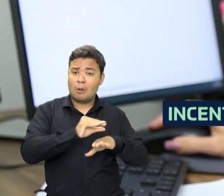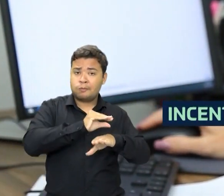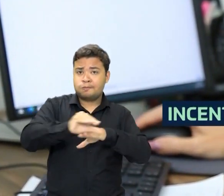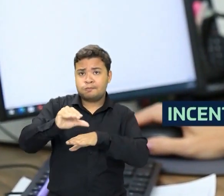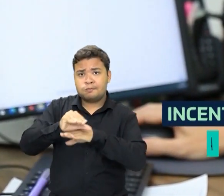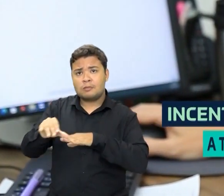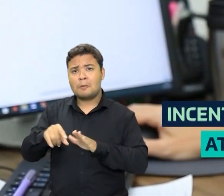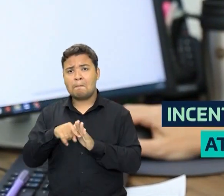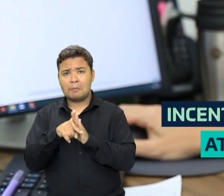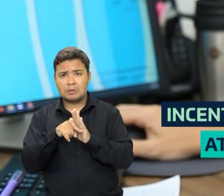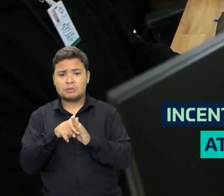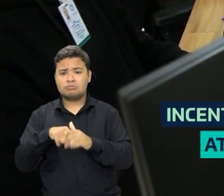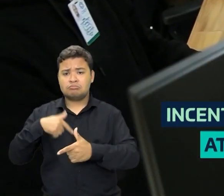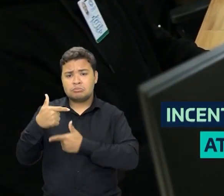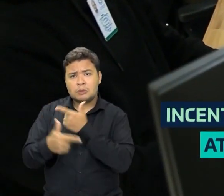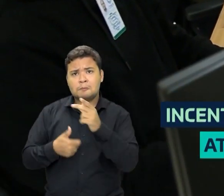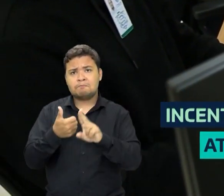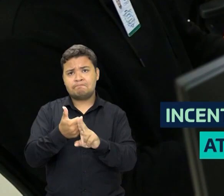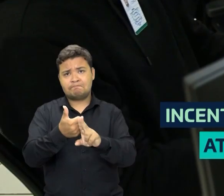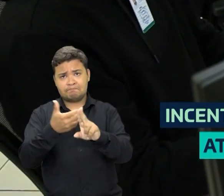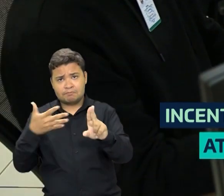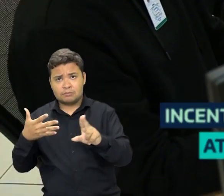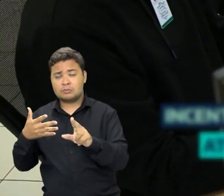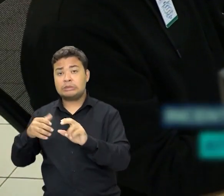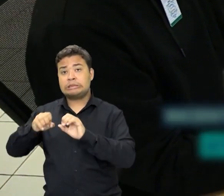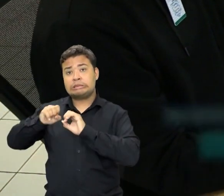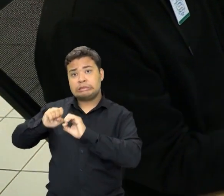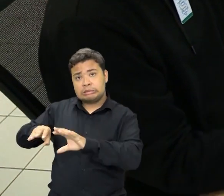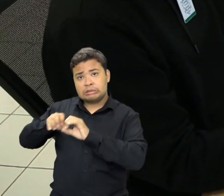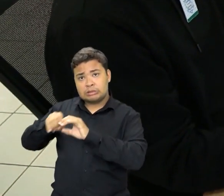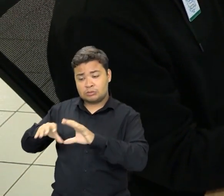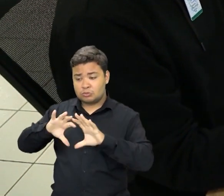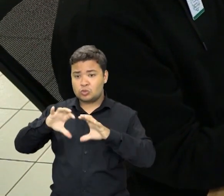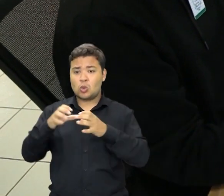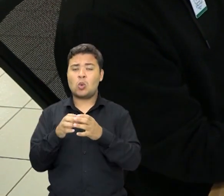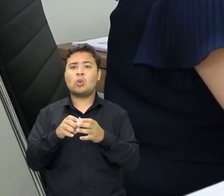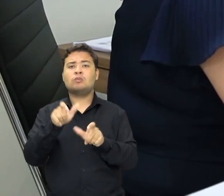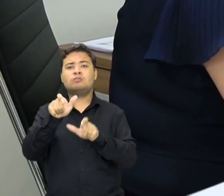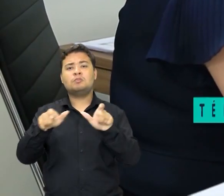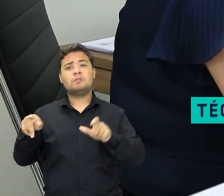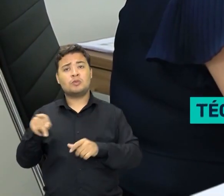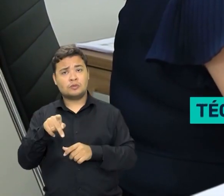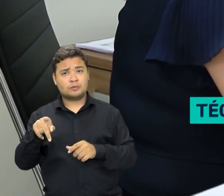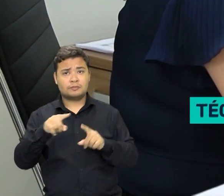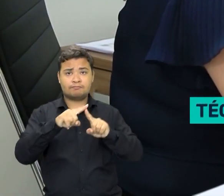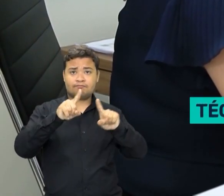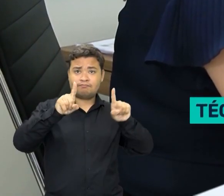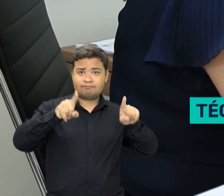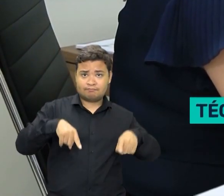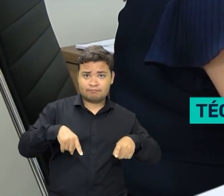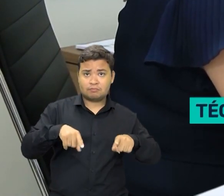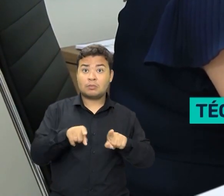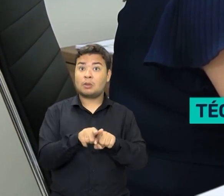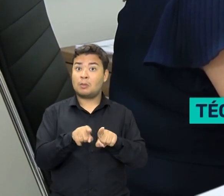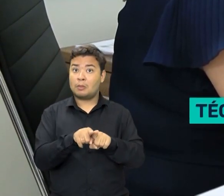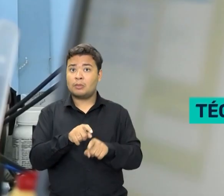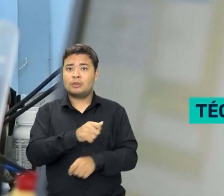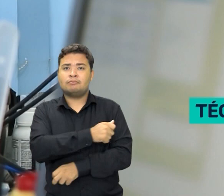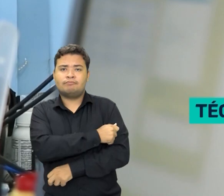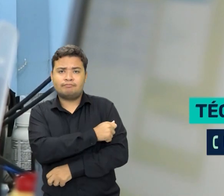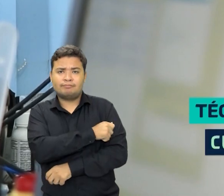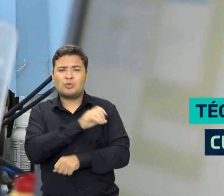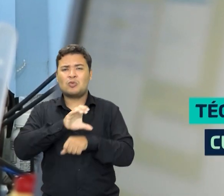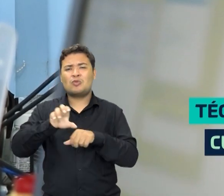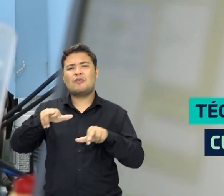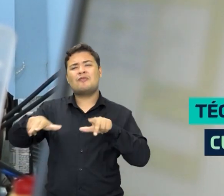financiamento de pesquisas, atividades de extensão e ensino, junto aos professores, técnicos administrativos e